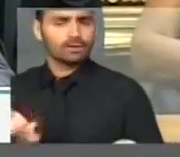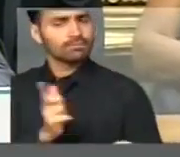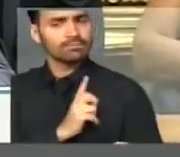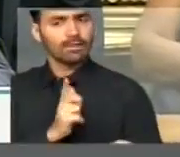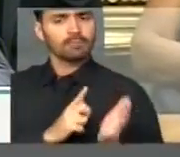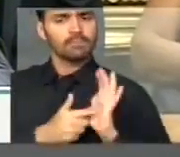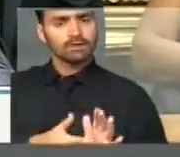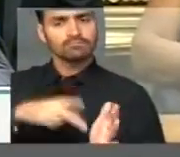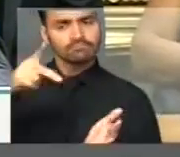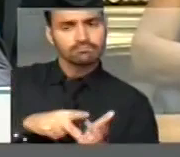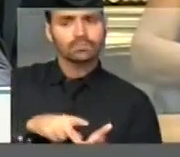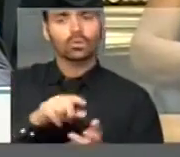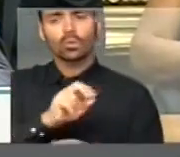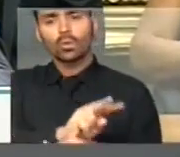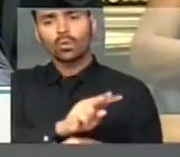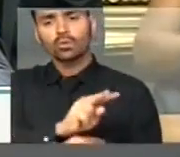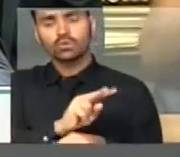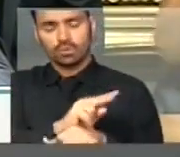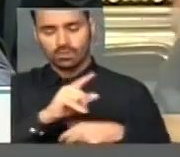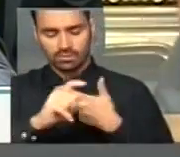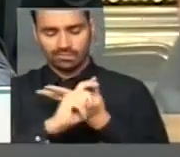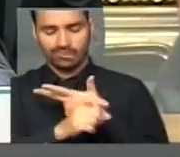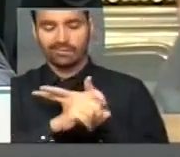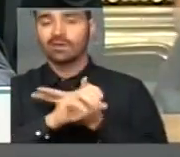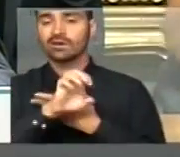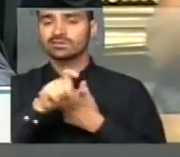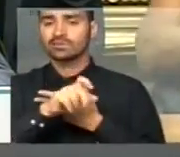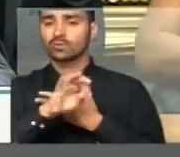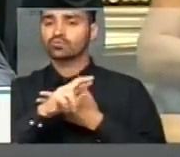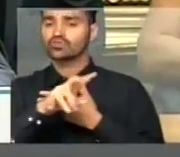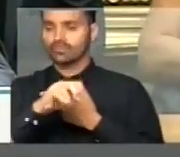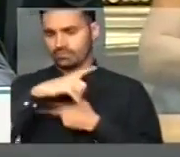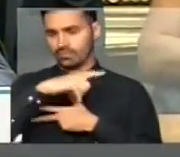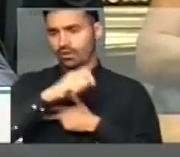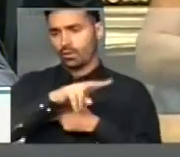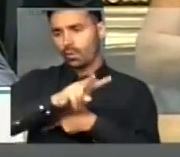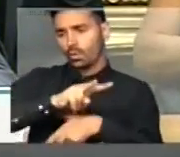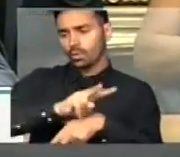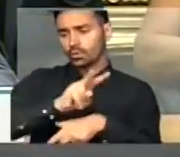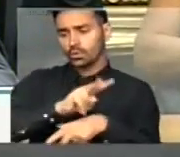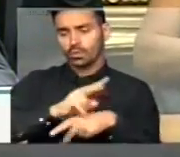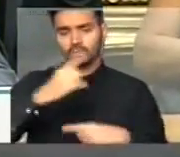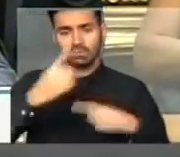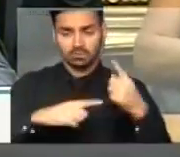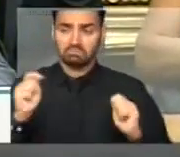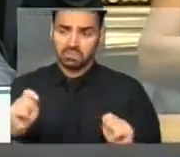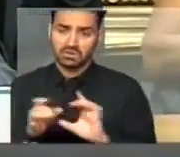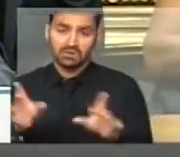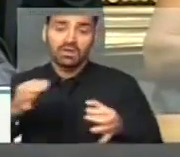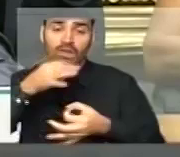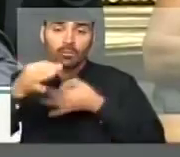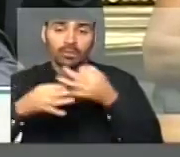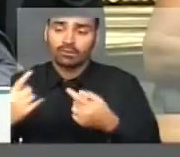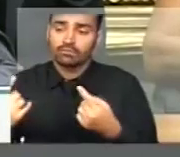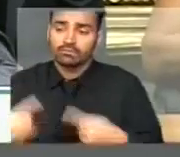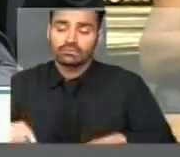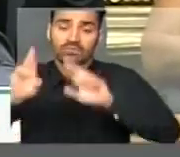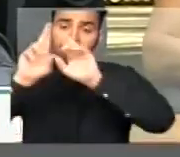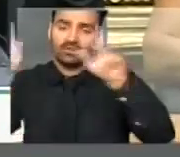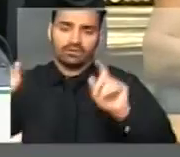O controle político do executivo e a possibilidade de serem apresentadas ideias divergentes em um debate